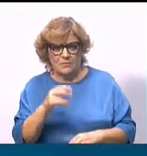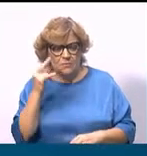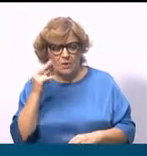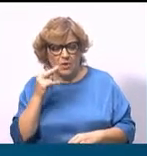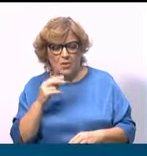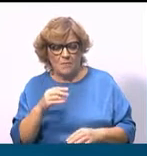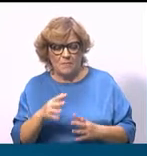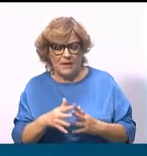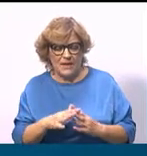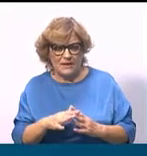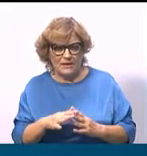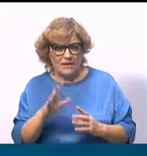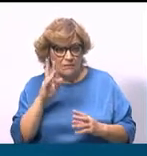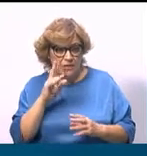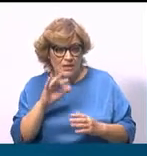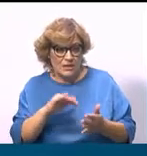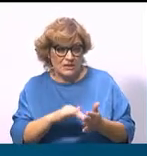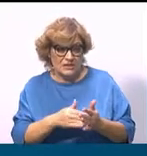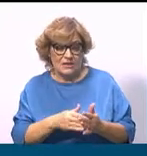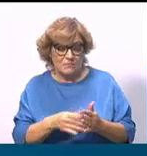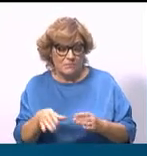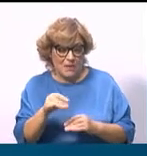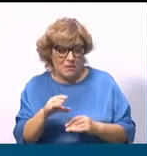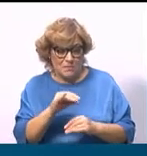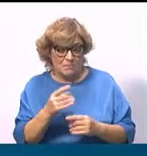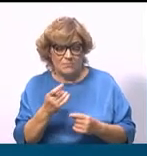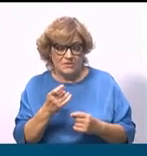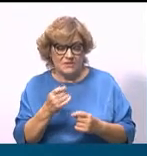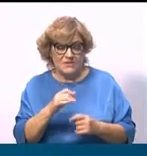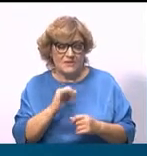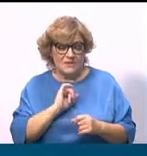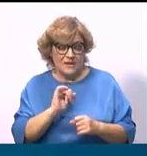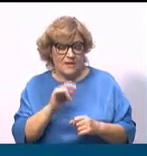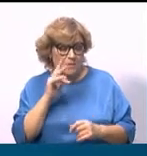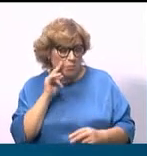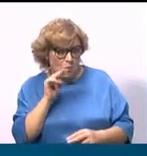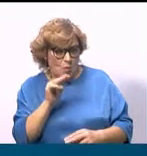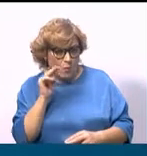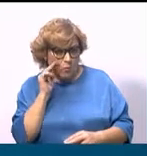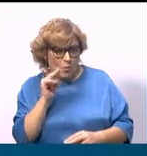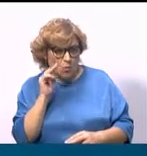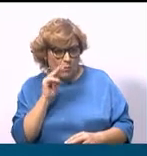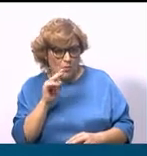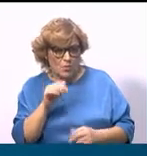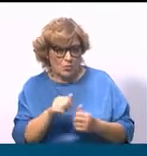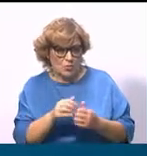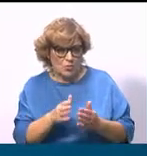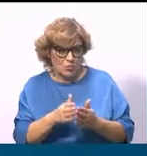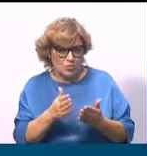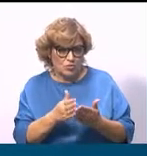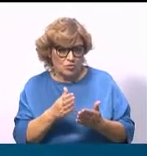podologista faz análise, faz exames complementares exatamente para observar e para analisar e